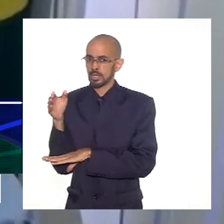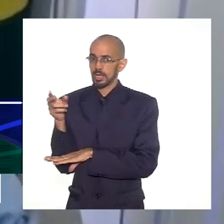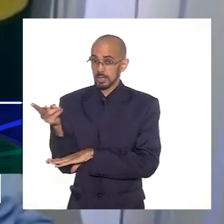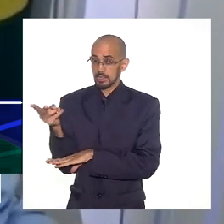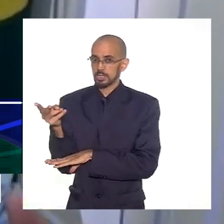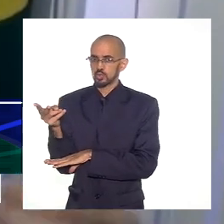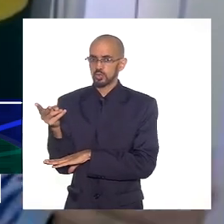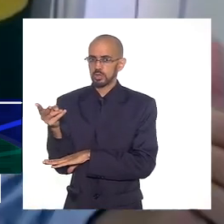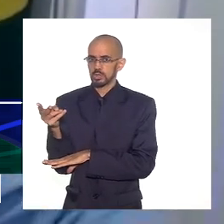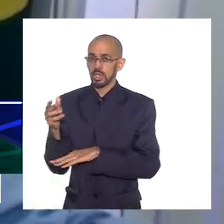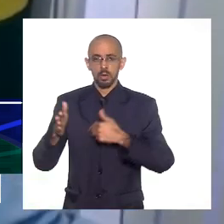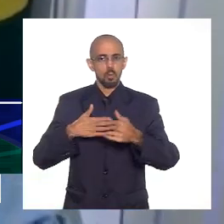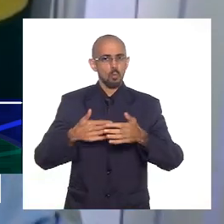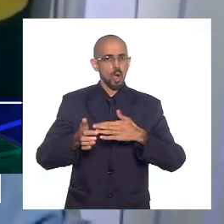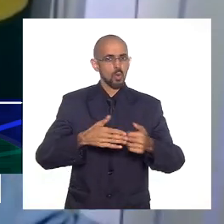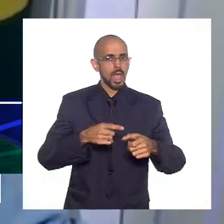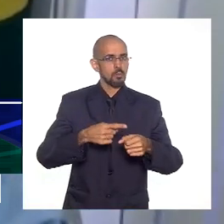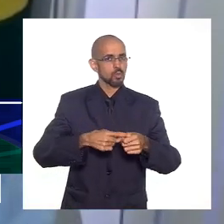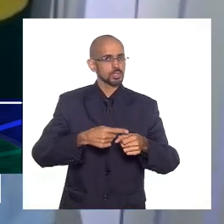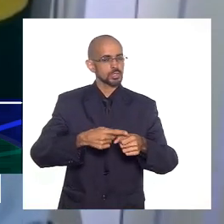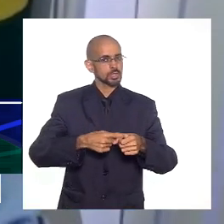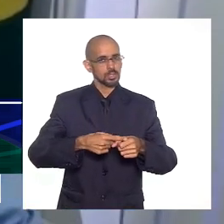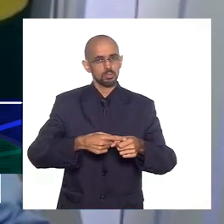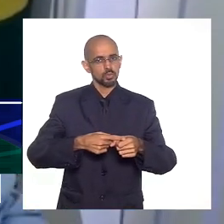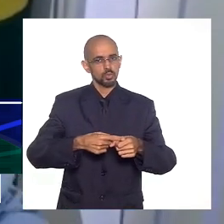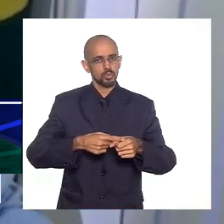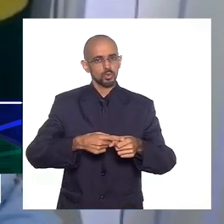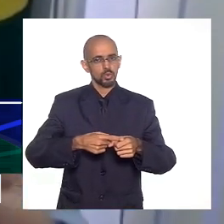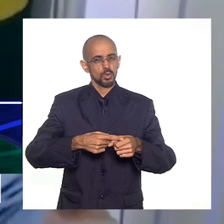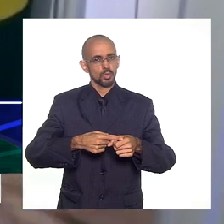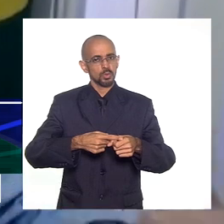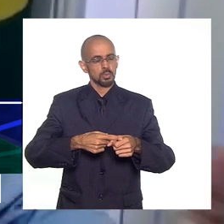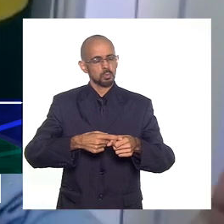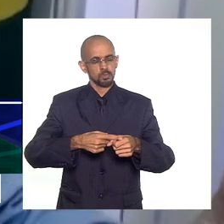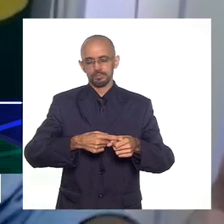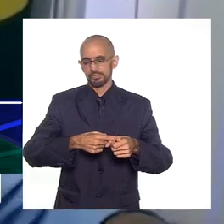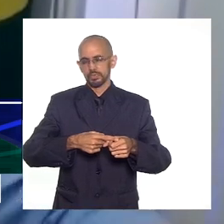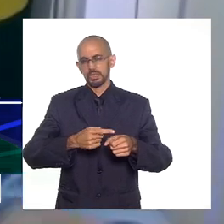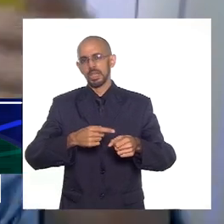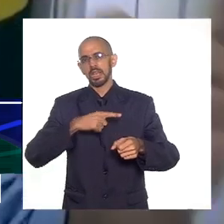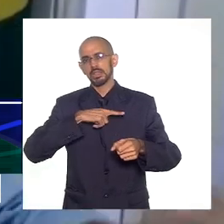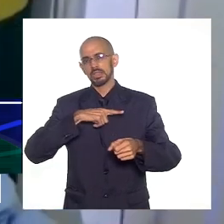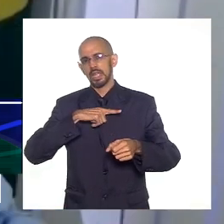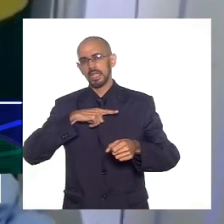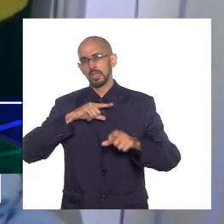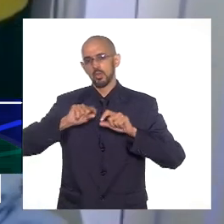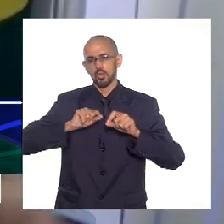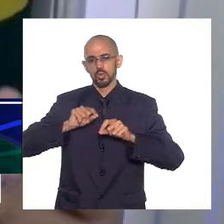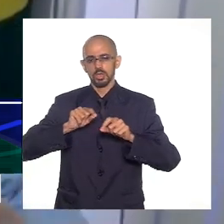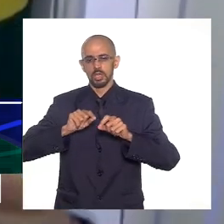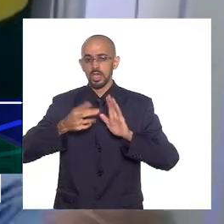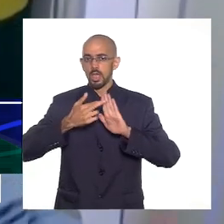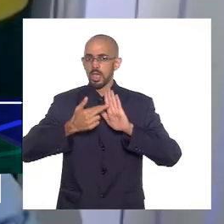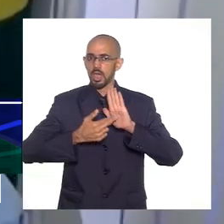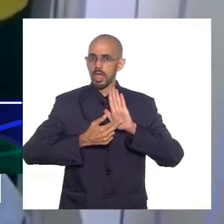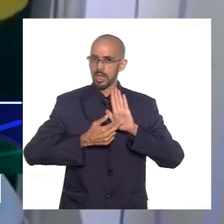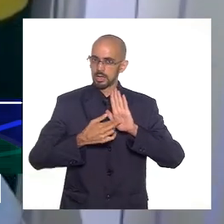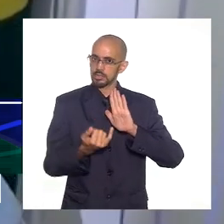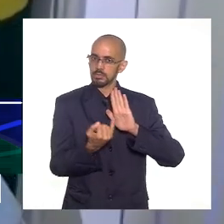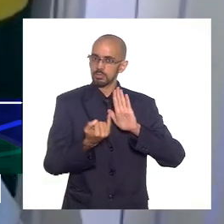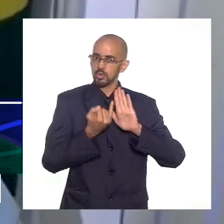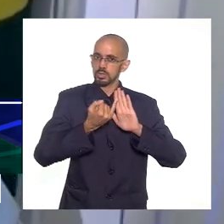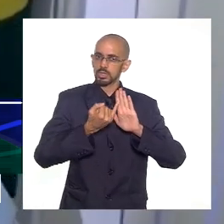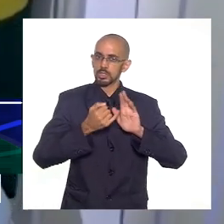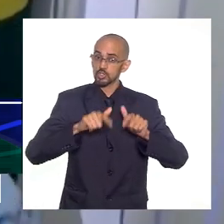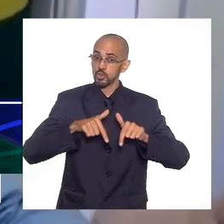território, por mais que seja um município que venha adotando no conjunto da obra medidas importantes de